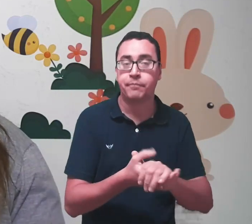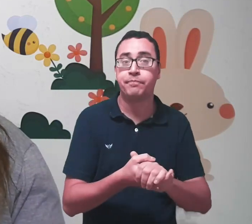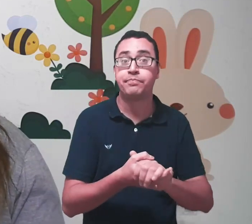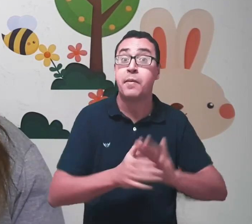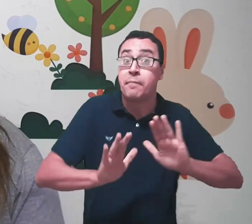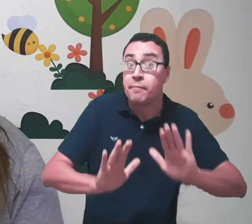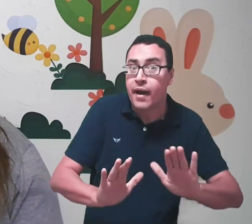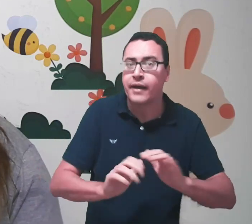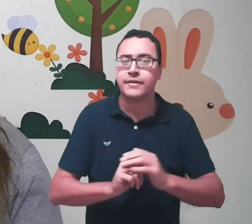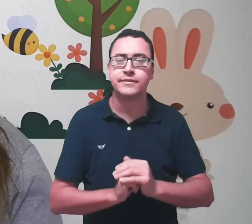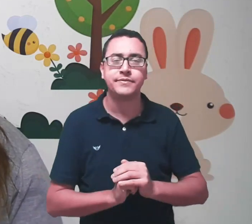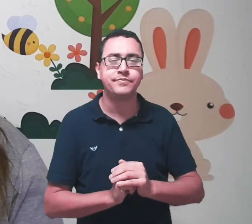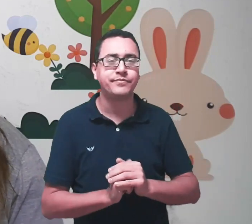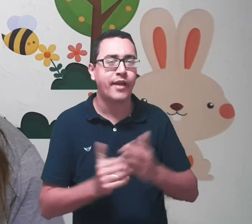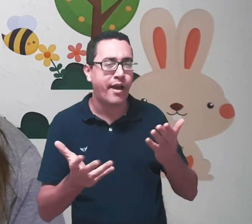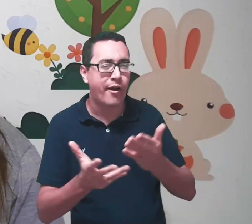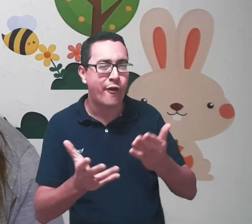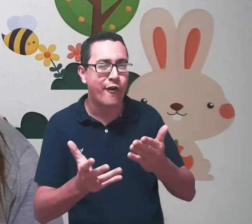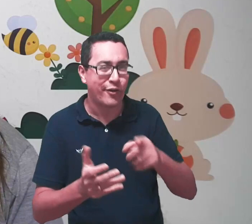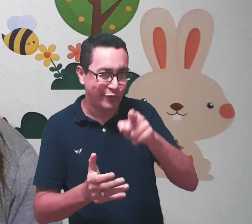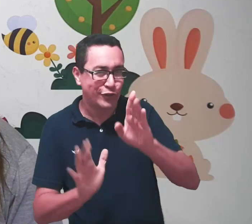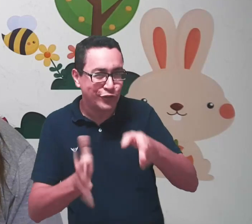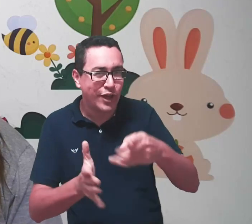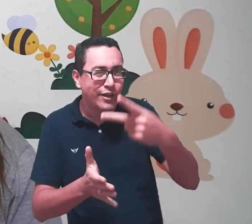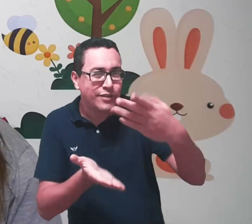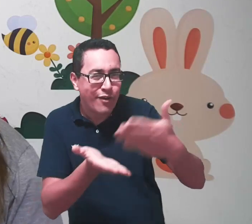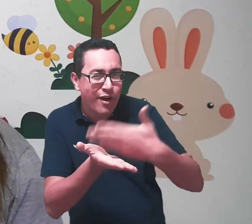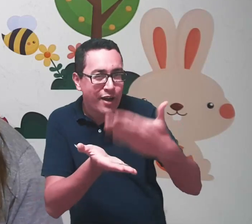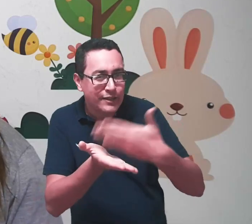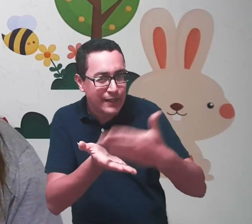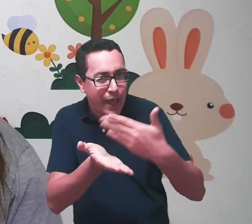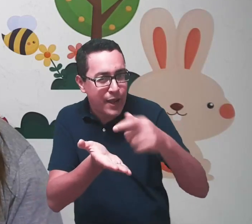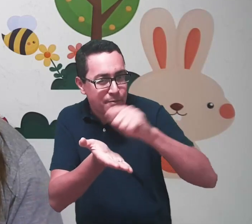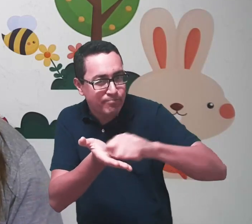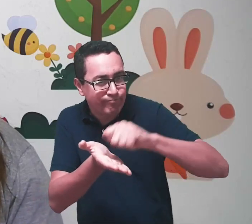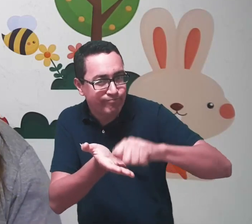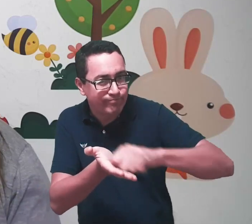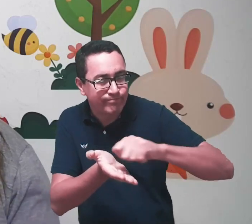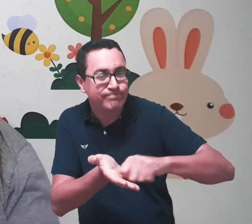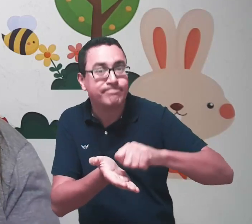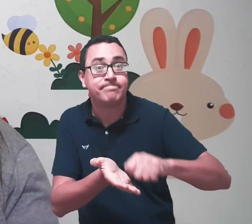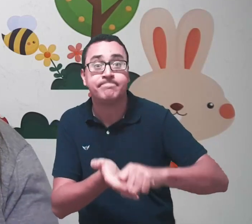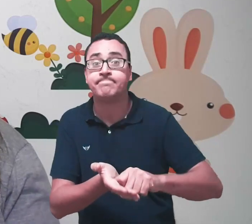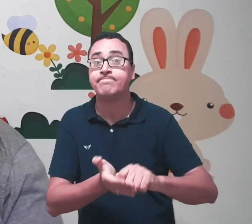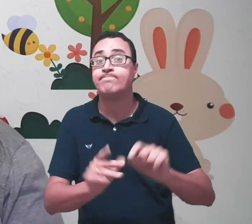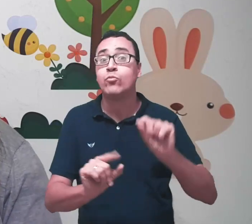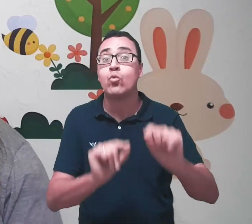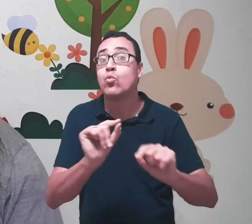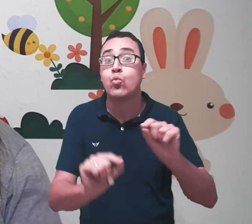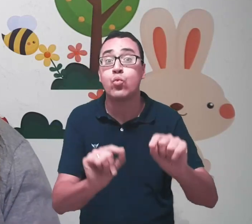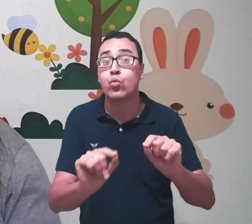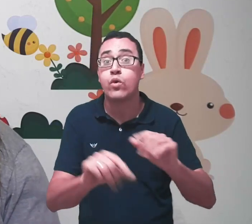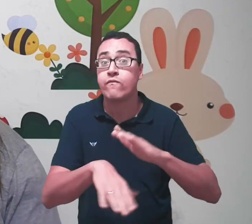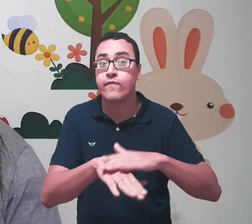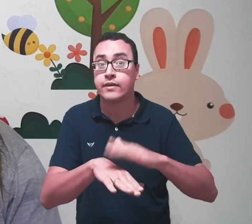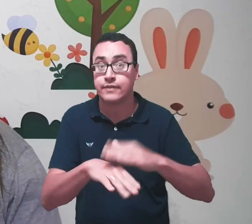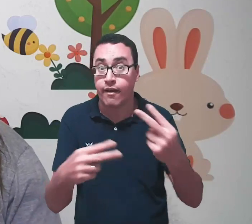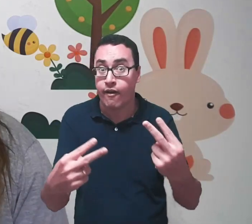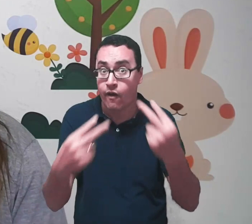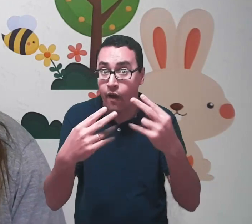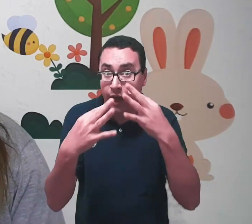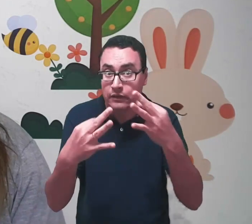a partir dessa anotação que você fez aí no seu caderno, você faça o seguinte, presta